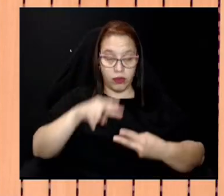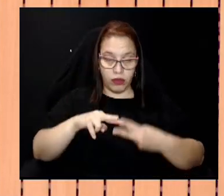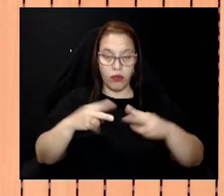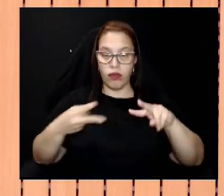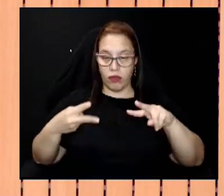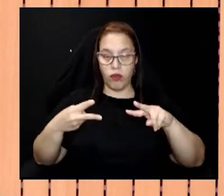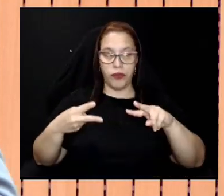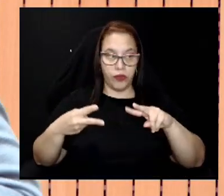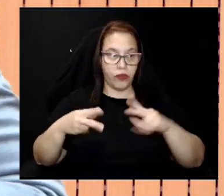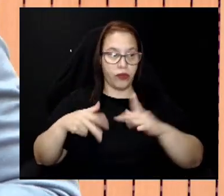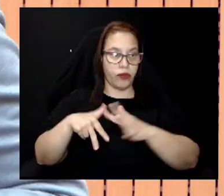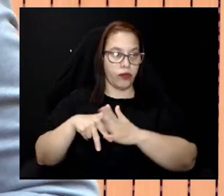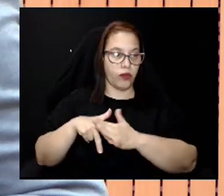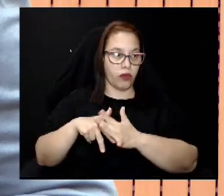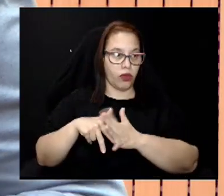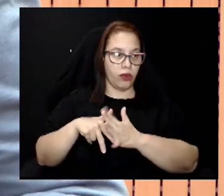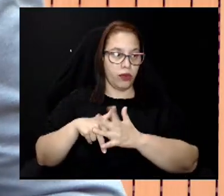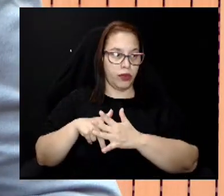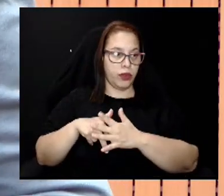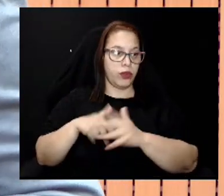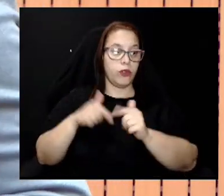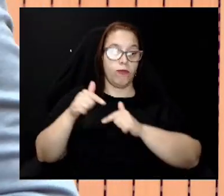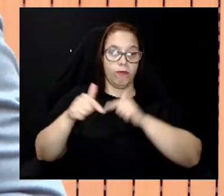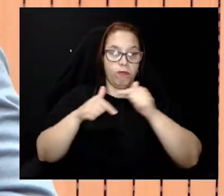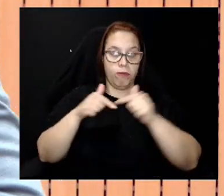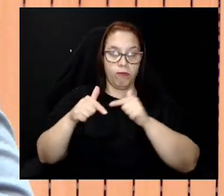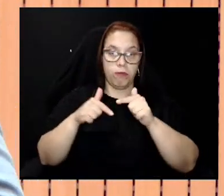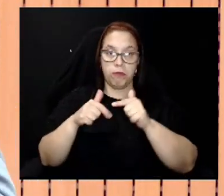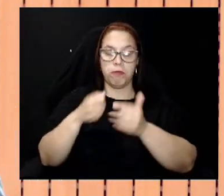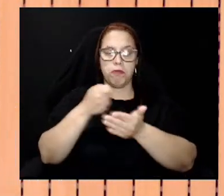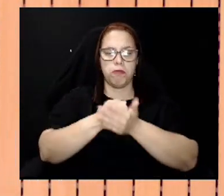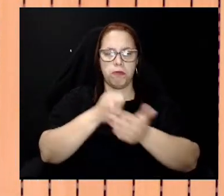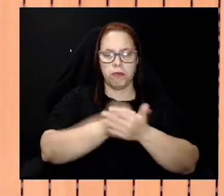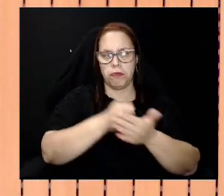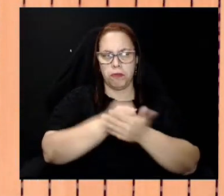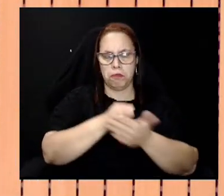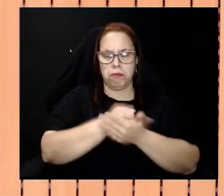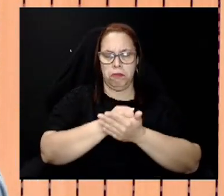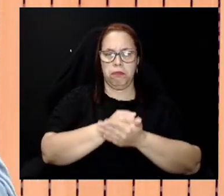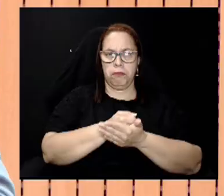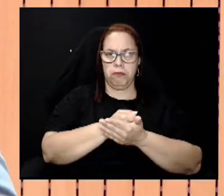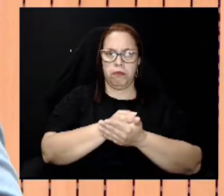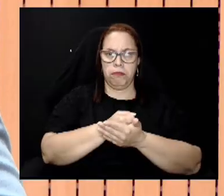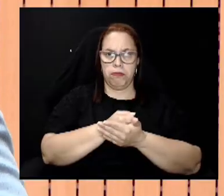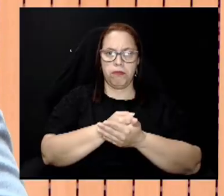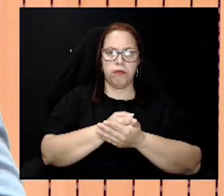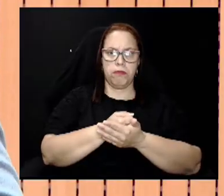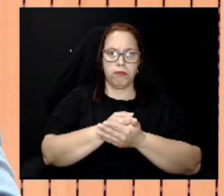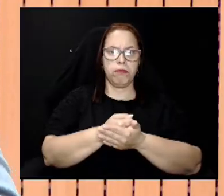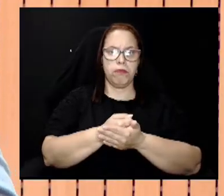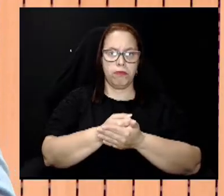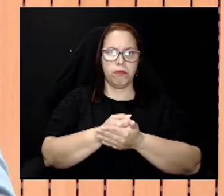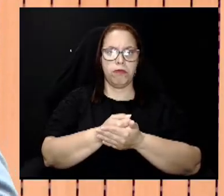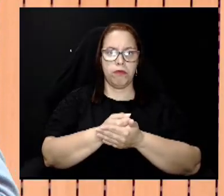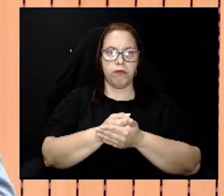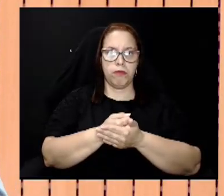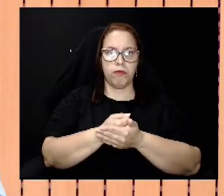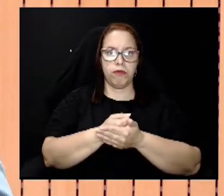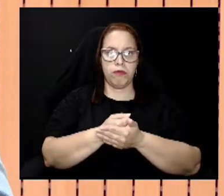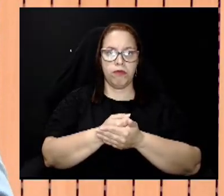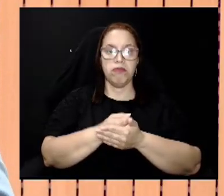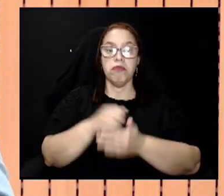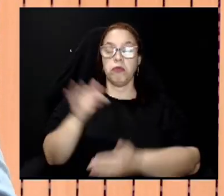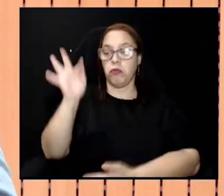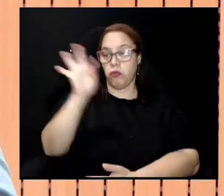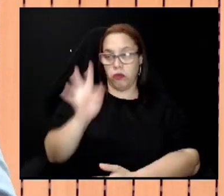tá? Então, nós trabalhamos, né, Torres, ativamente com oncogenética nos nossos cenários de universidade, de